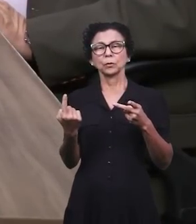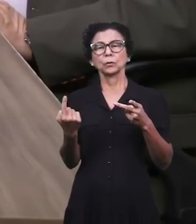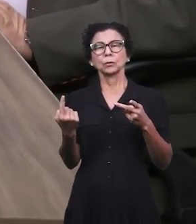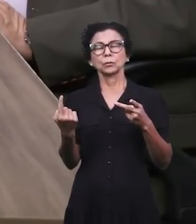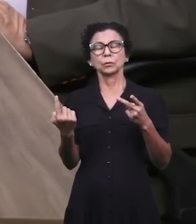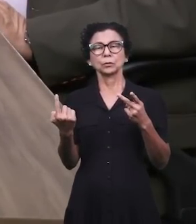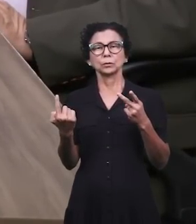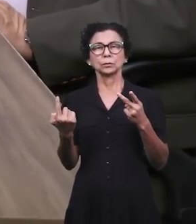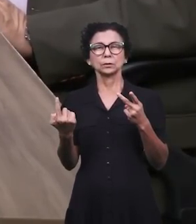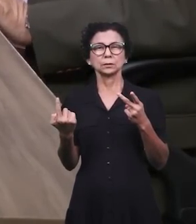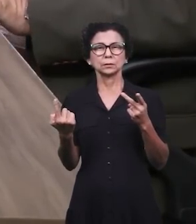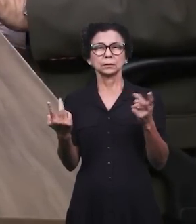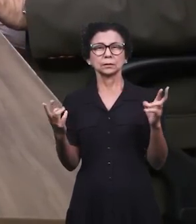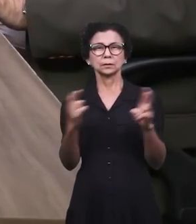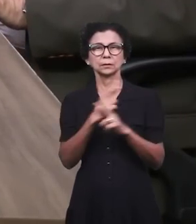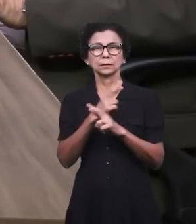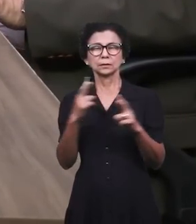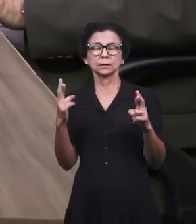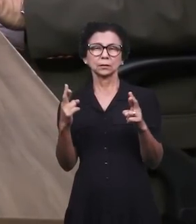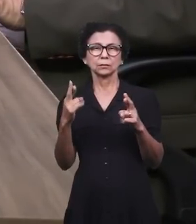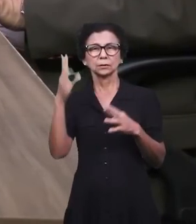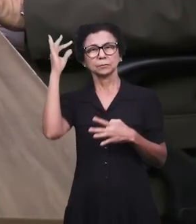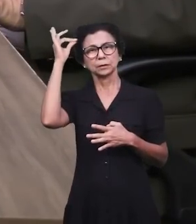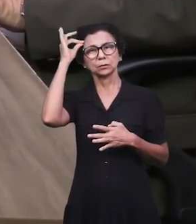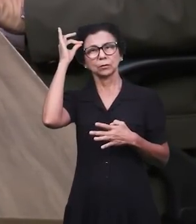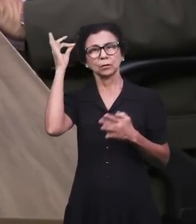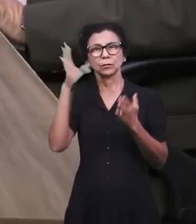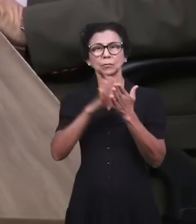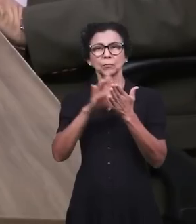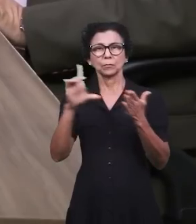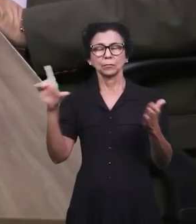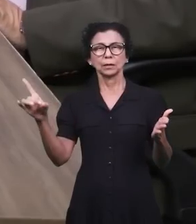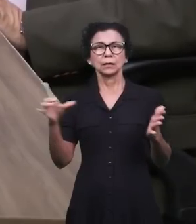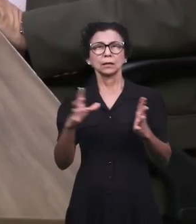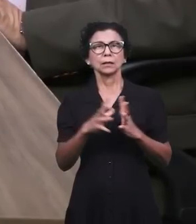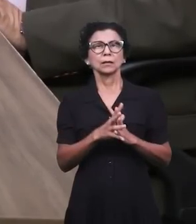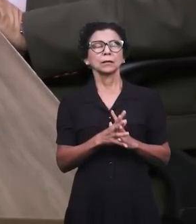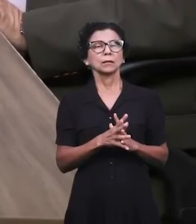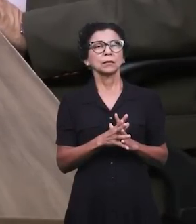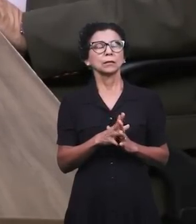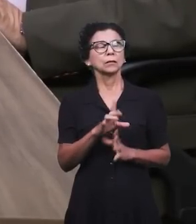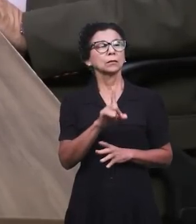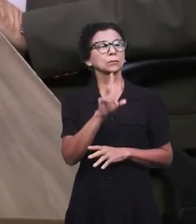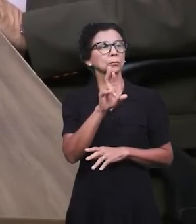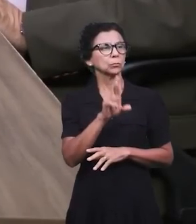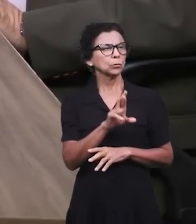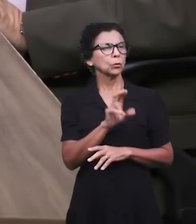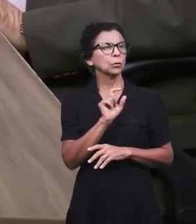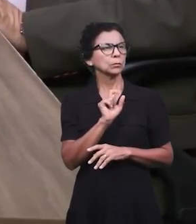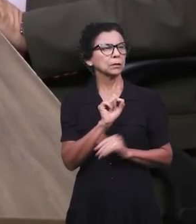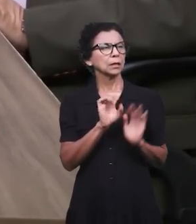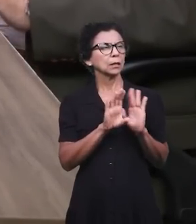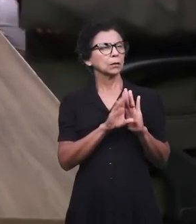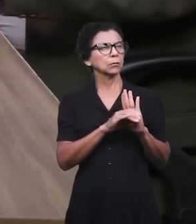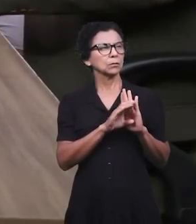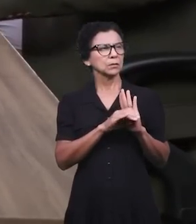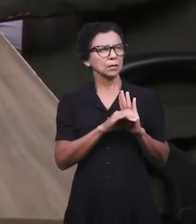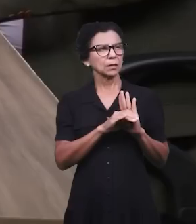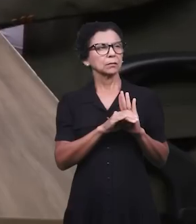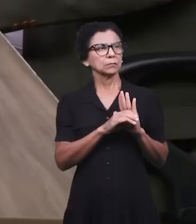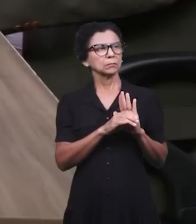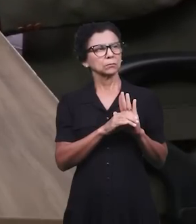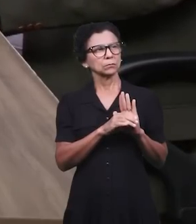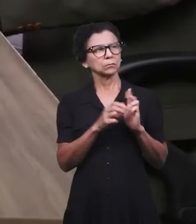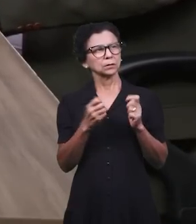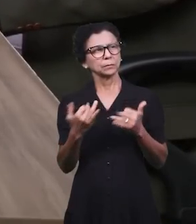Meu irmão, né, o professor e doutor Felipe, poderia trazer alguns conceitos para nós